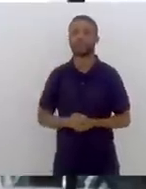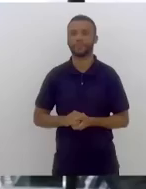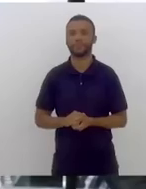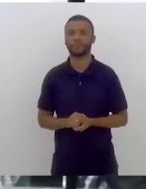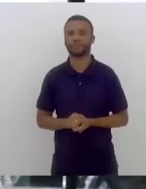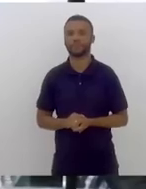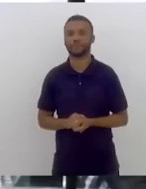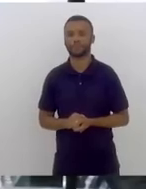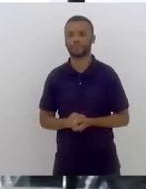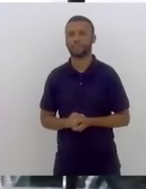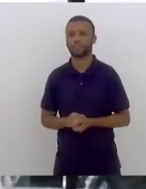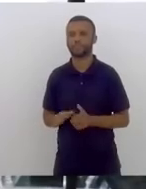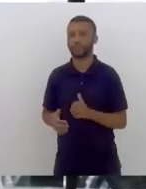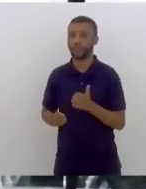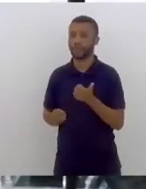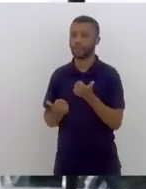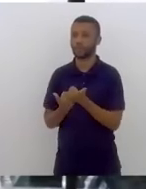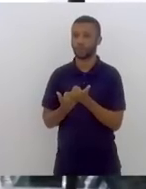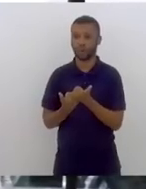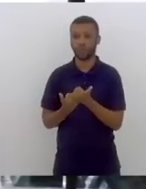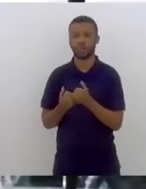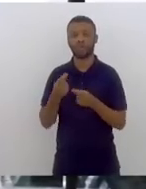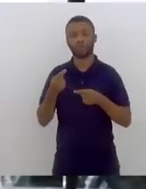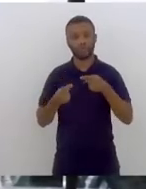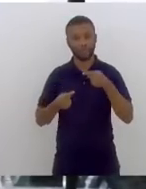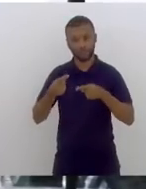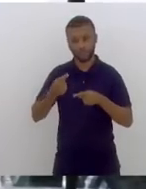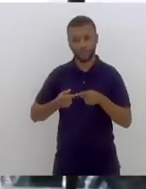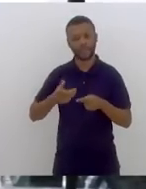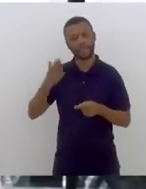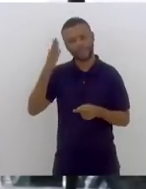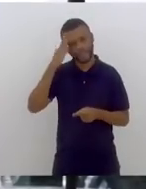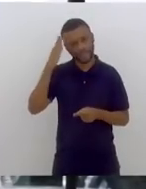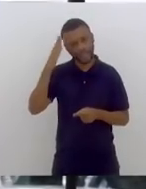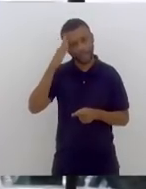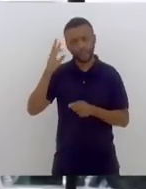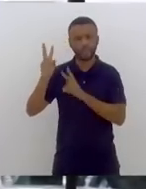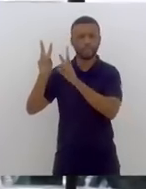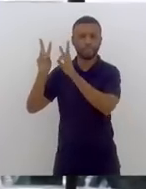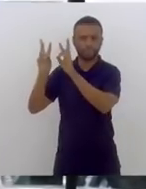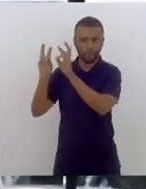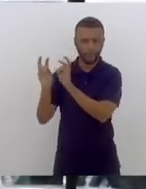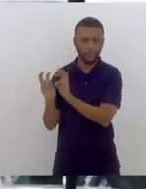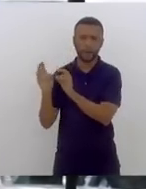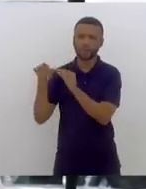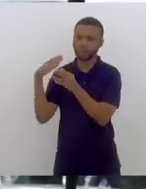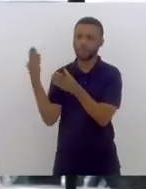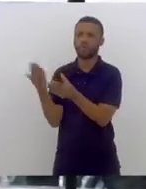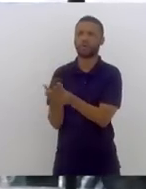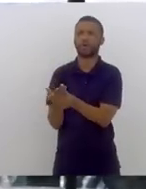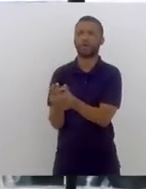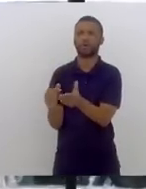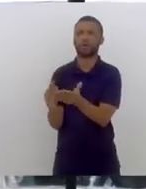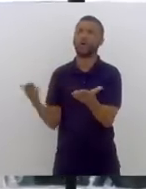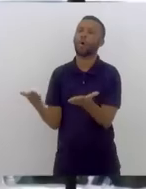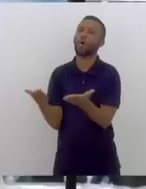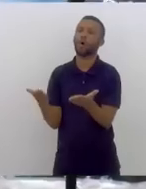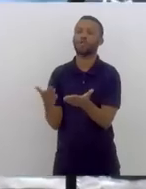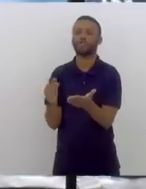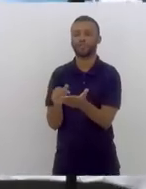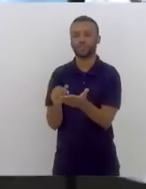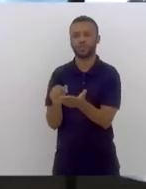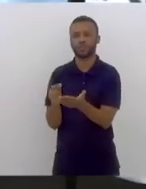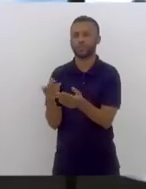nosso assessor parlamentar que está presente ele tem conhecimento dessa desses processos os processos hoje estão